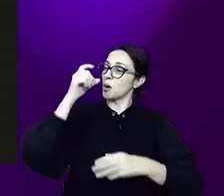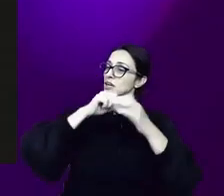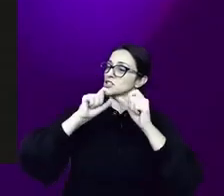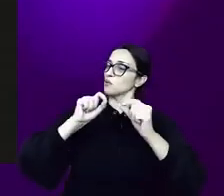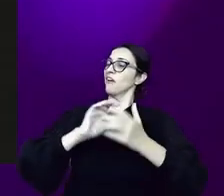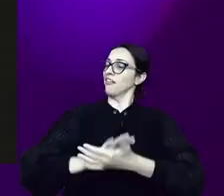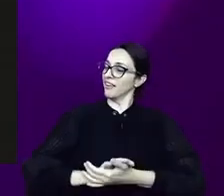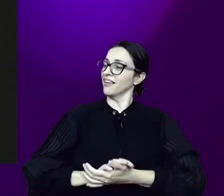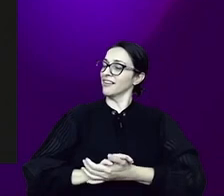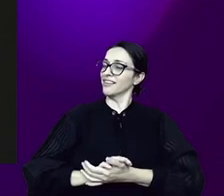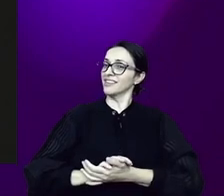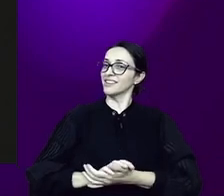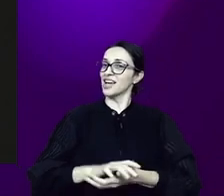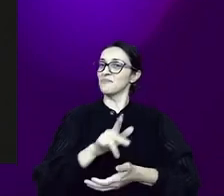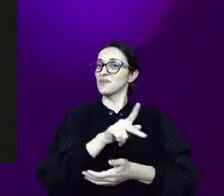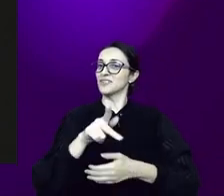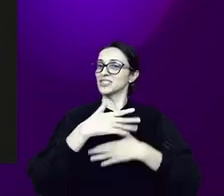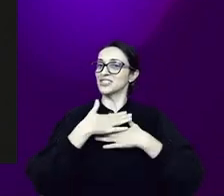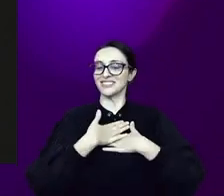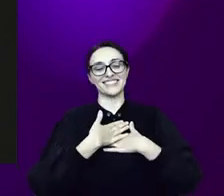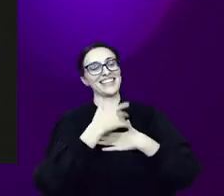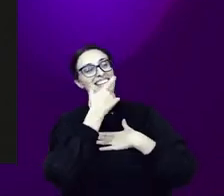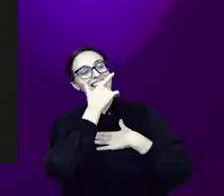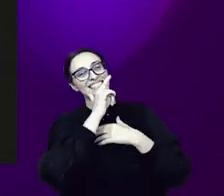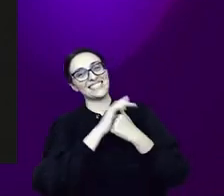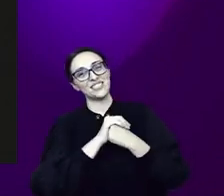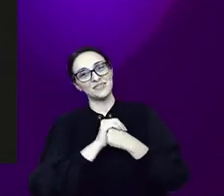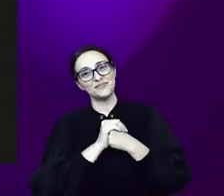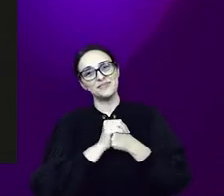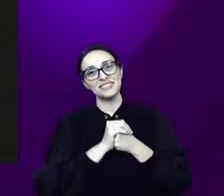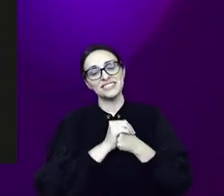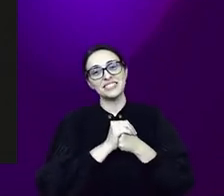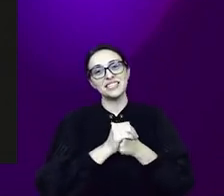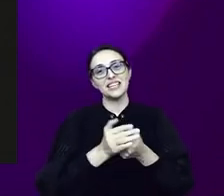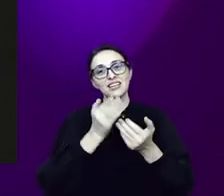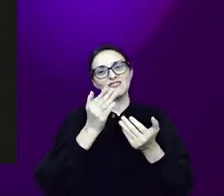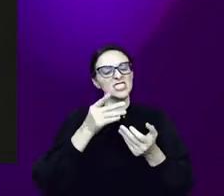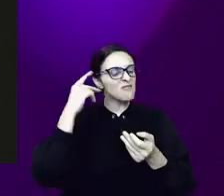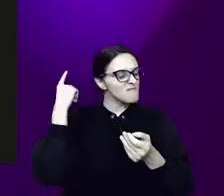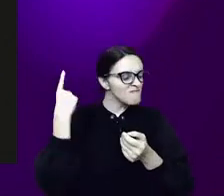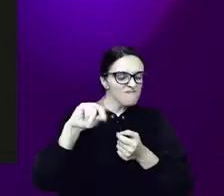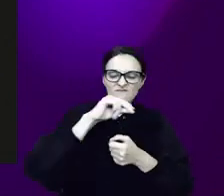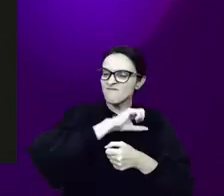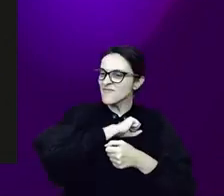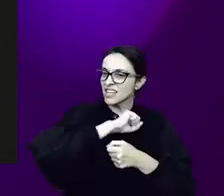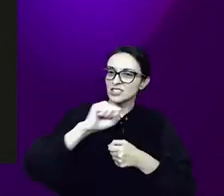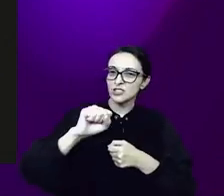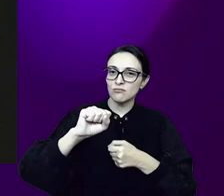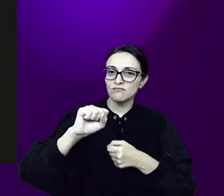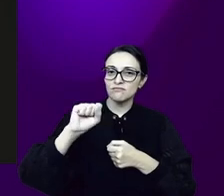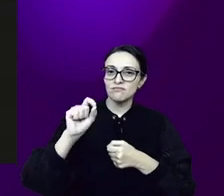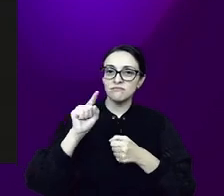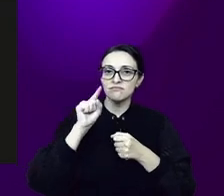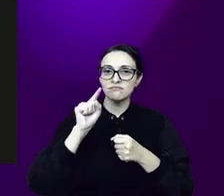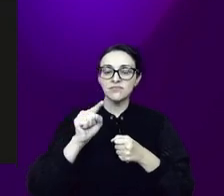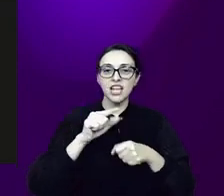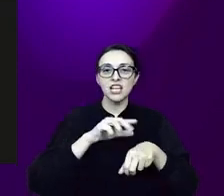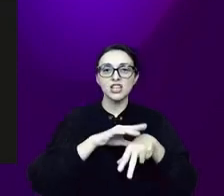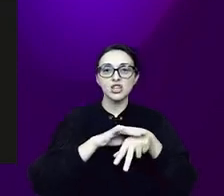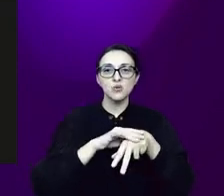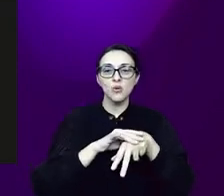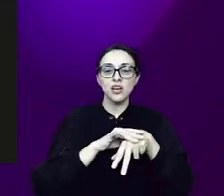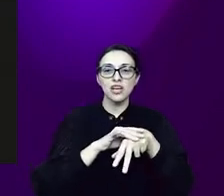Meu professor. Eu acho que você matou a pau. o posicionamento do doente ele não